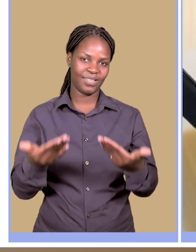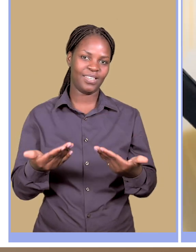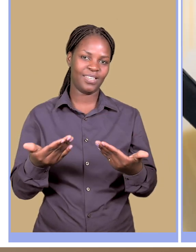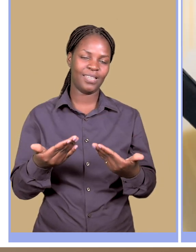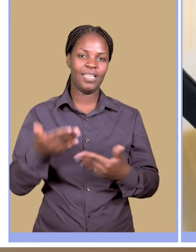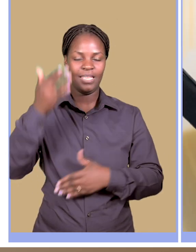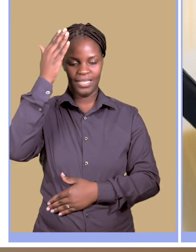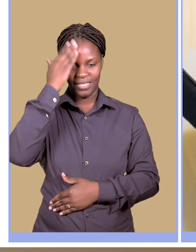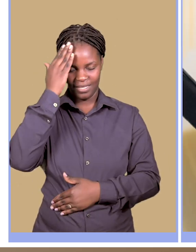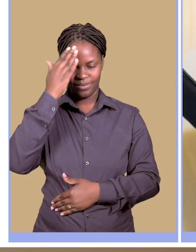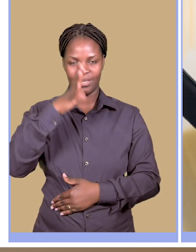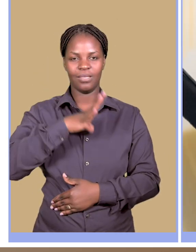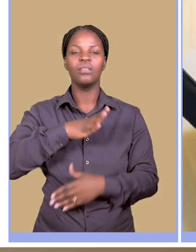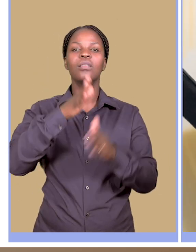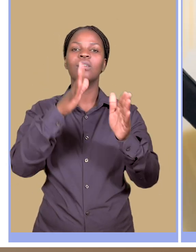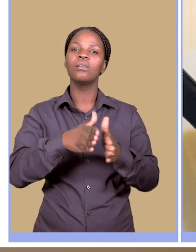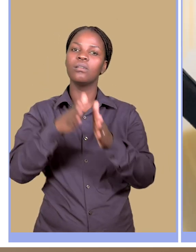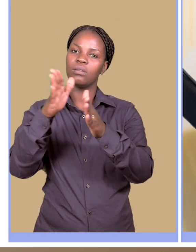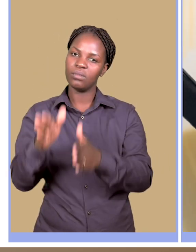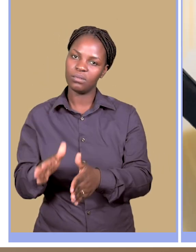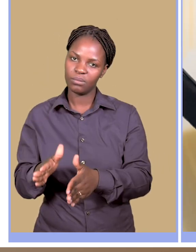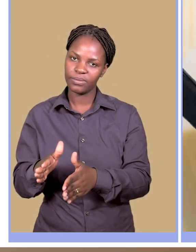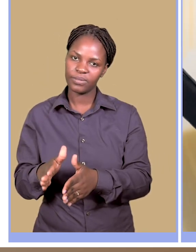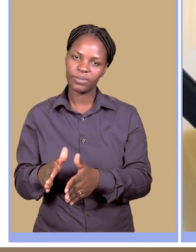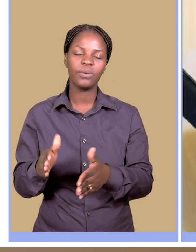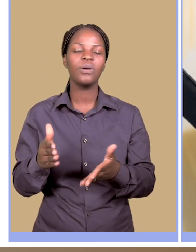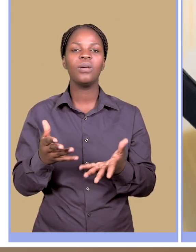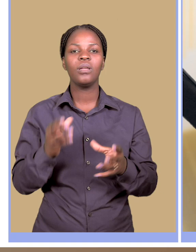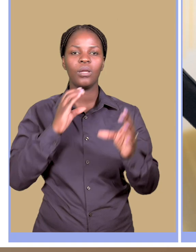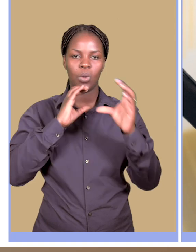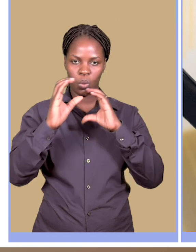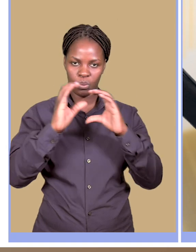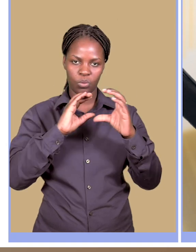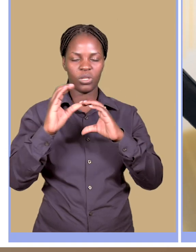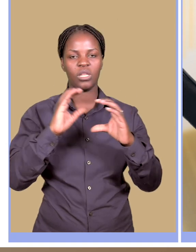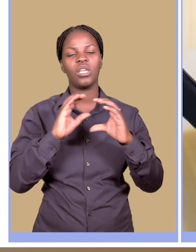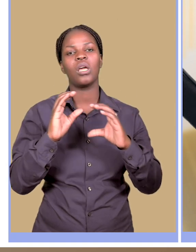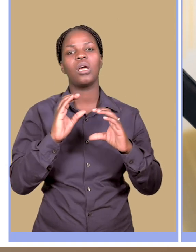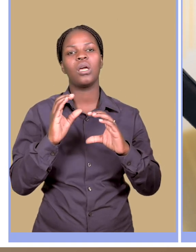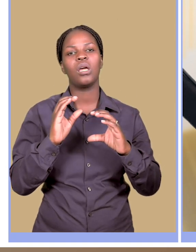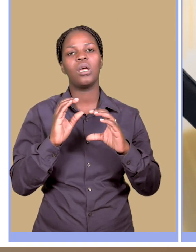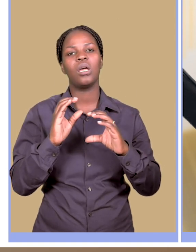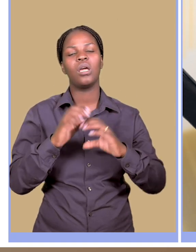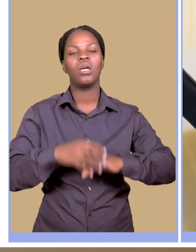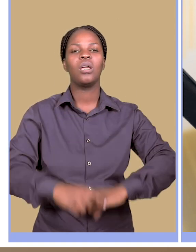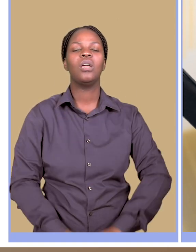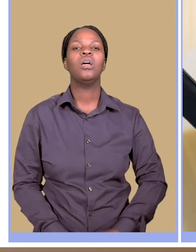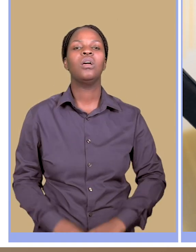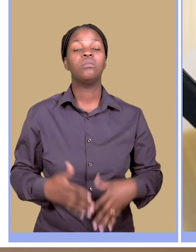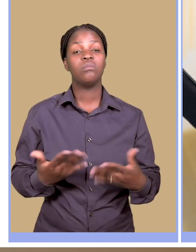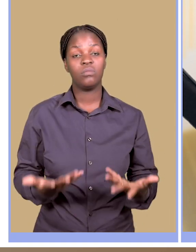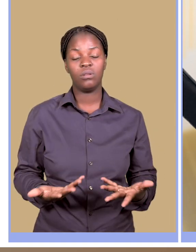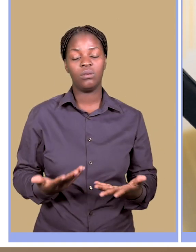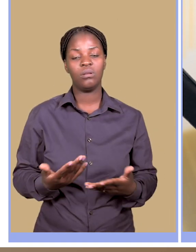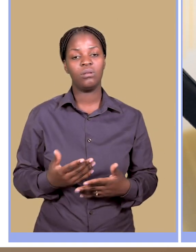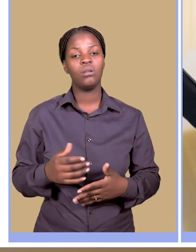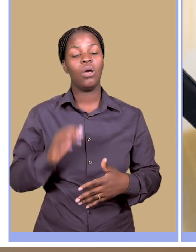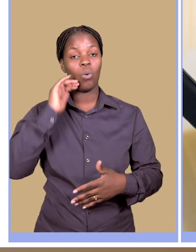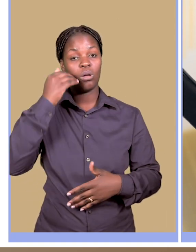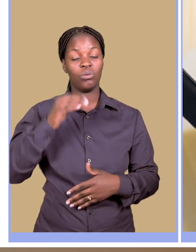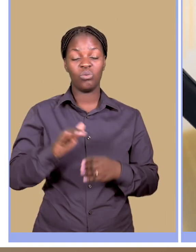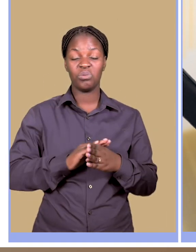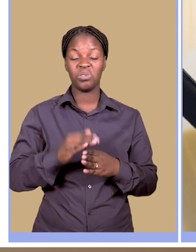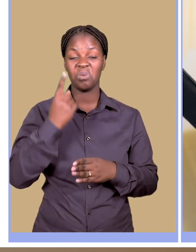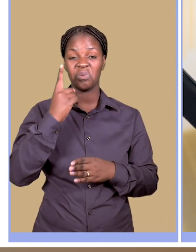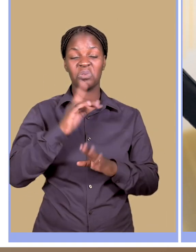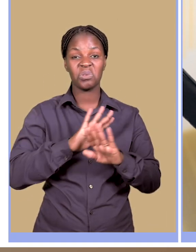sempre temos que ter em consciência que existem pessoas que em um meio, a comunicar com apenas um meio, estamos a excluir muitas pessoas. Então há